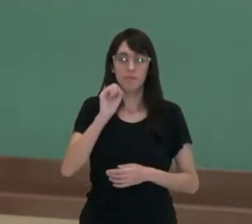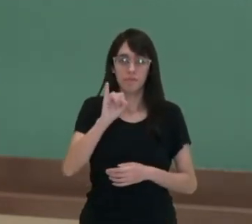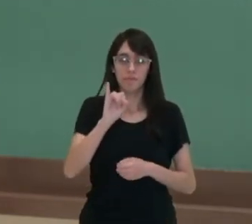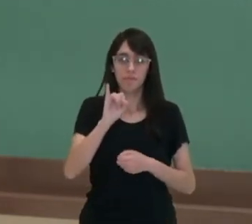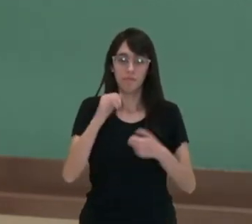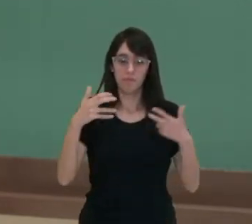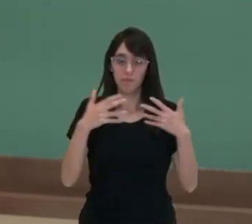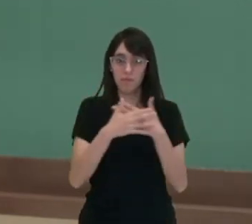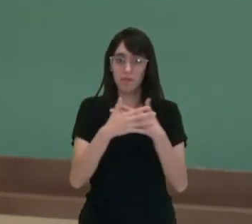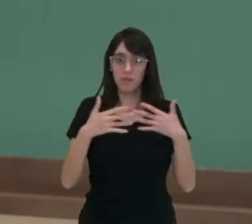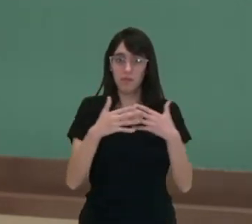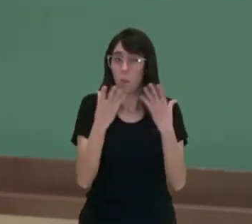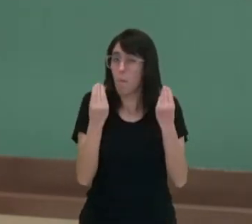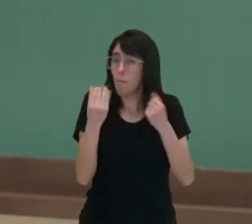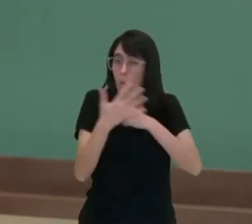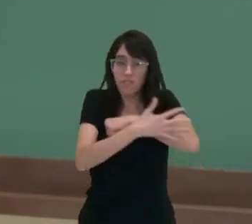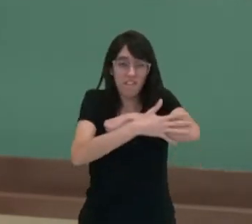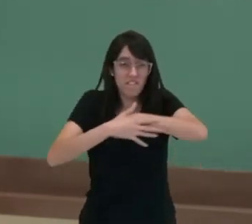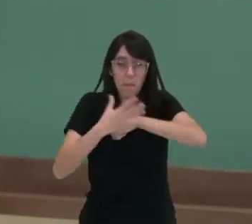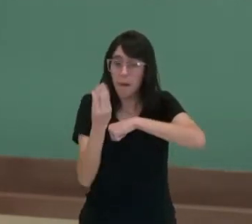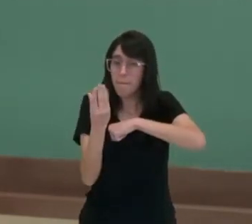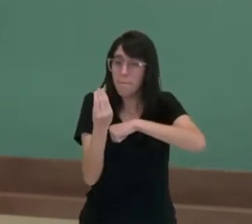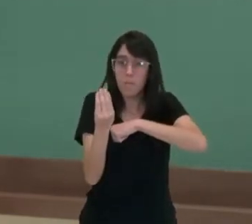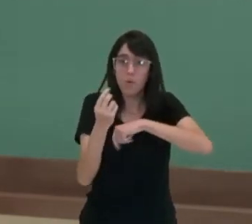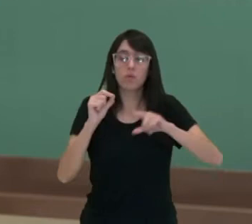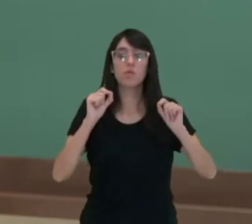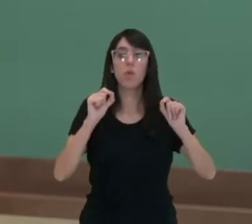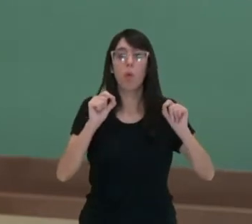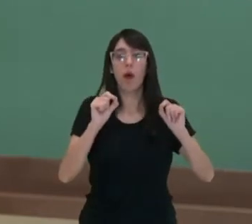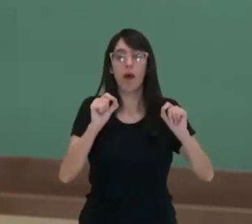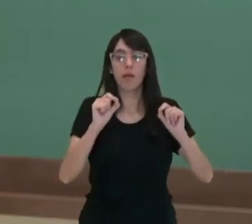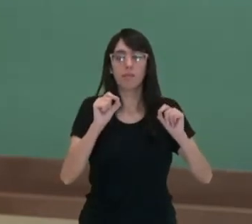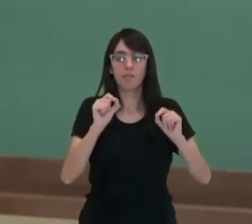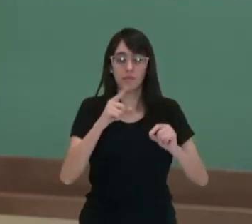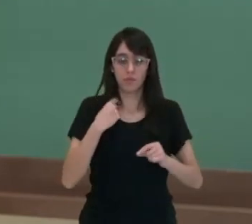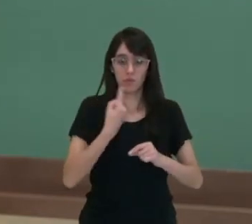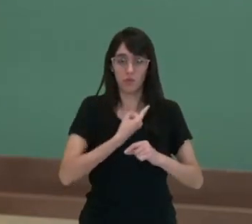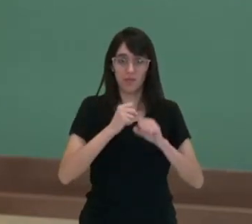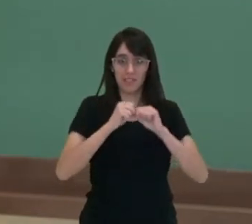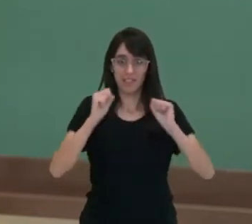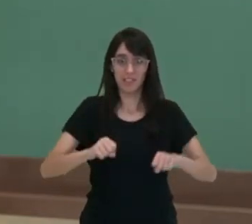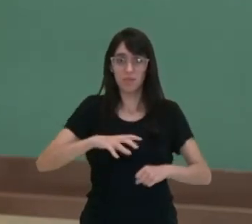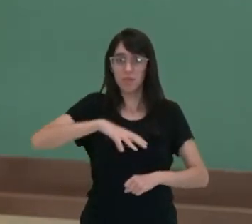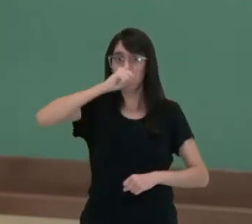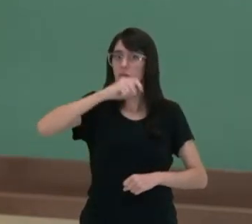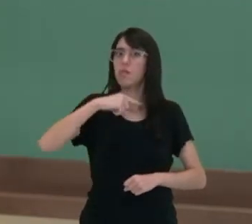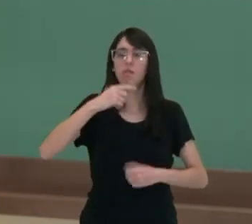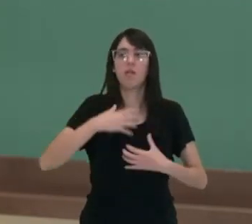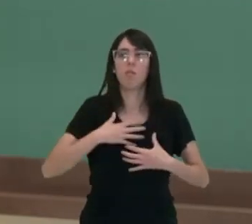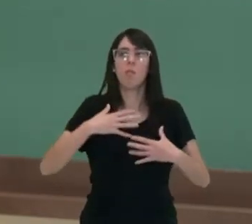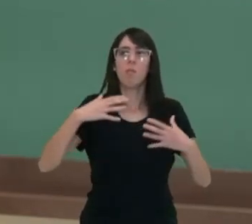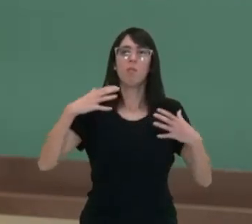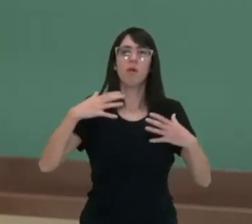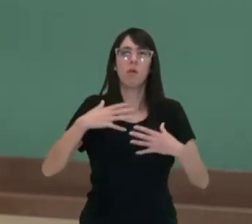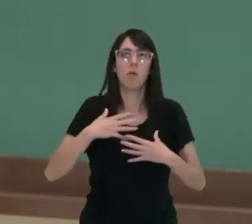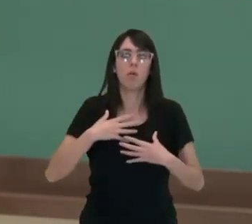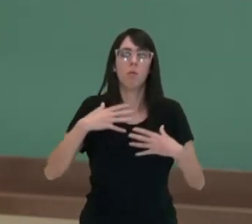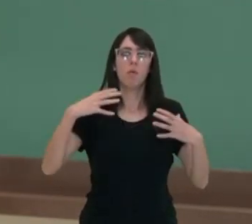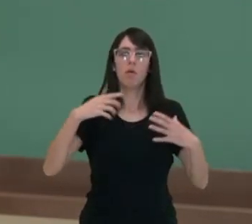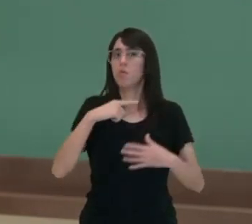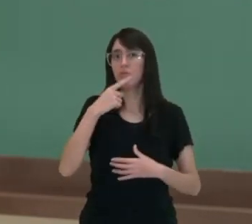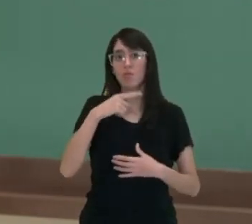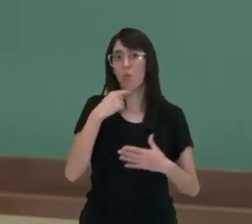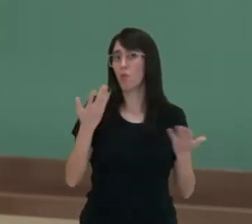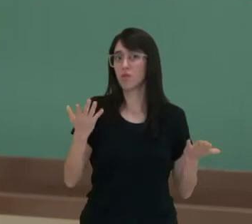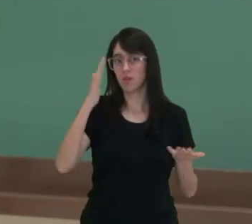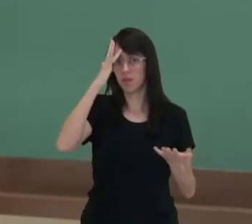com muitas fibras, o nosso sistema respiratório não ia conseguir encher, né, esvaziar. Lógico, é o